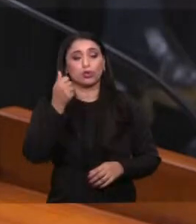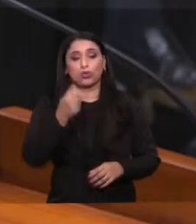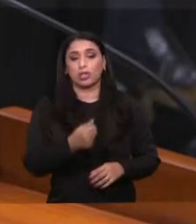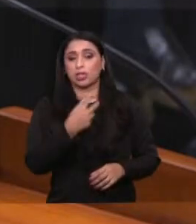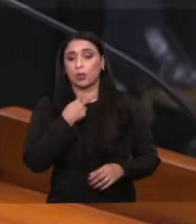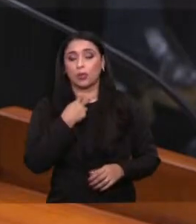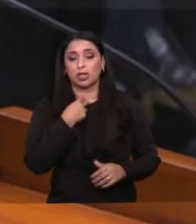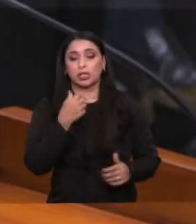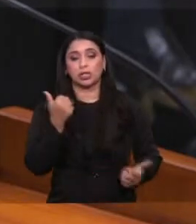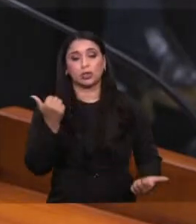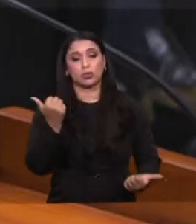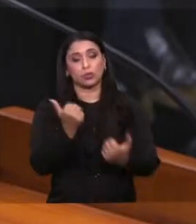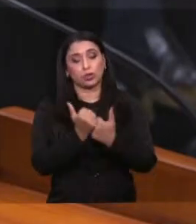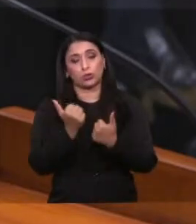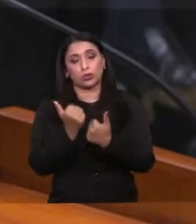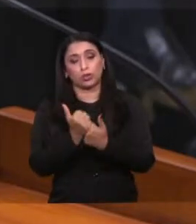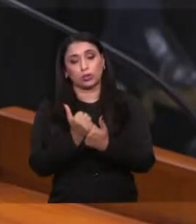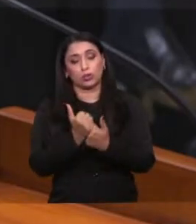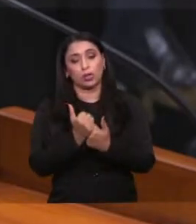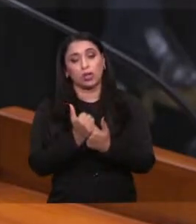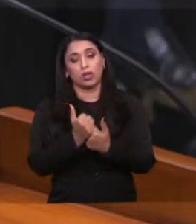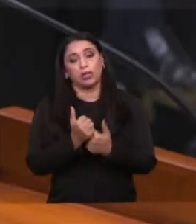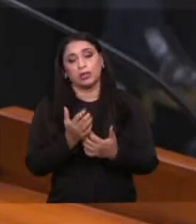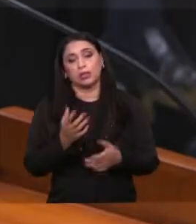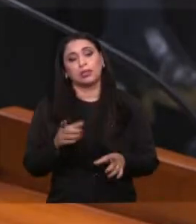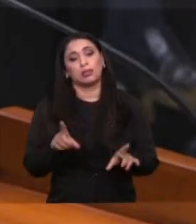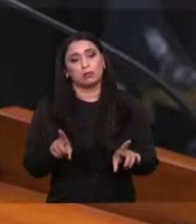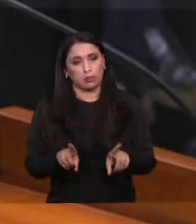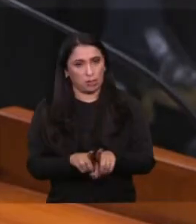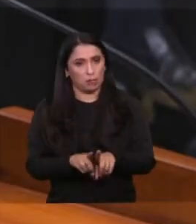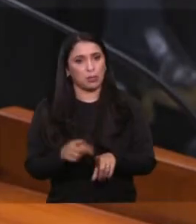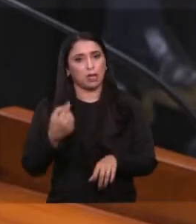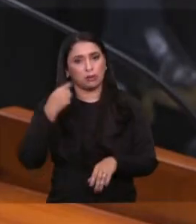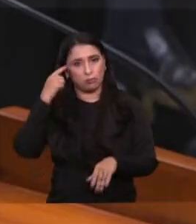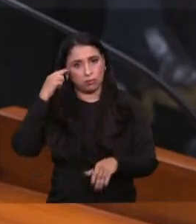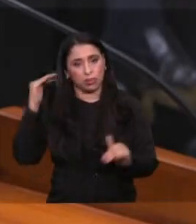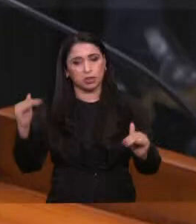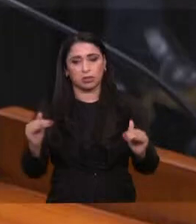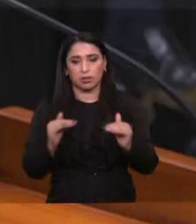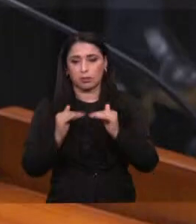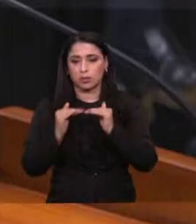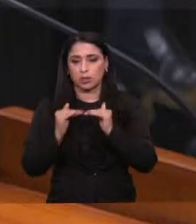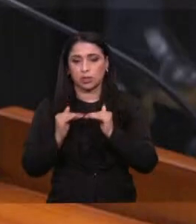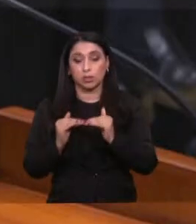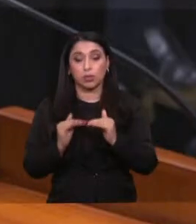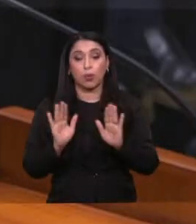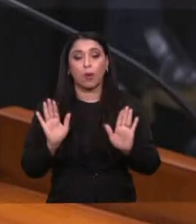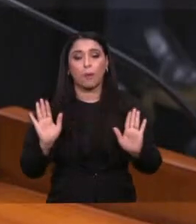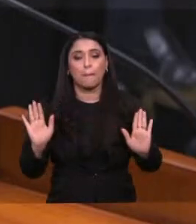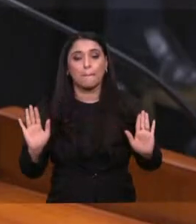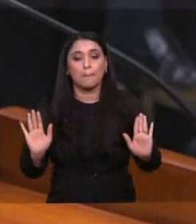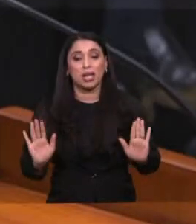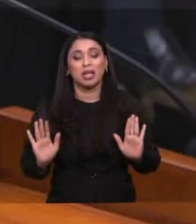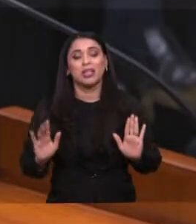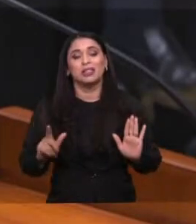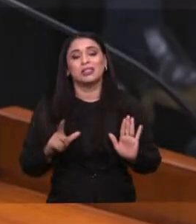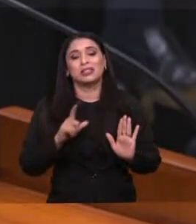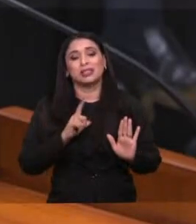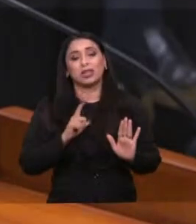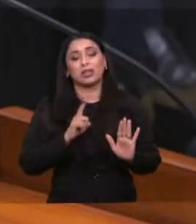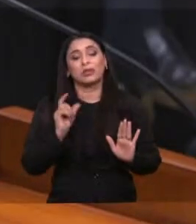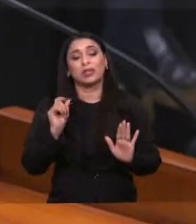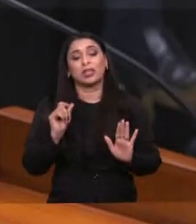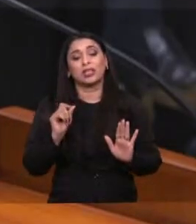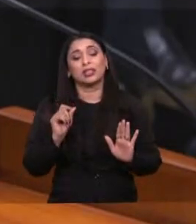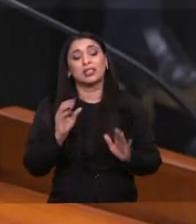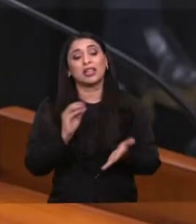na atuação probatória do órgão da acusação. Também concordamos. Só que há aqui uma falta de